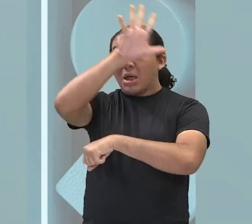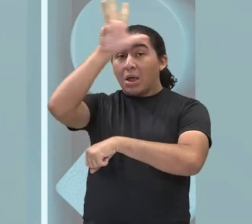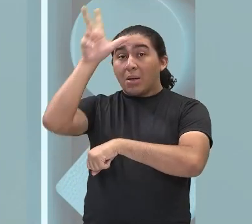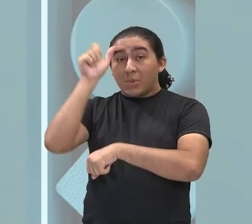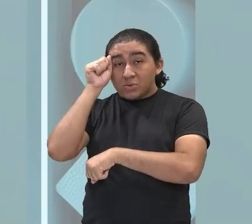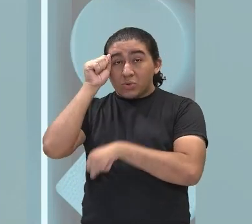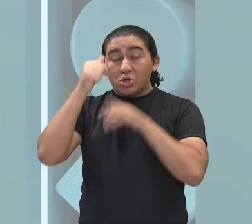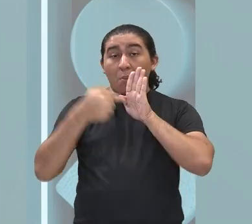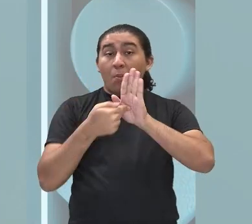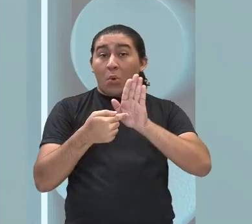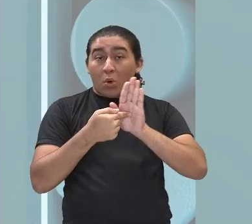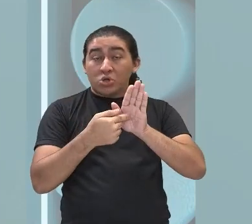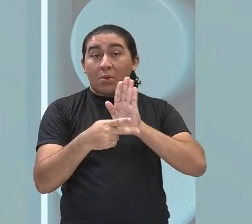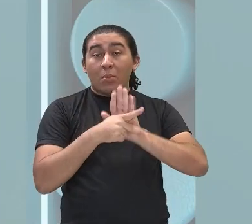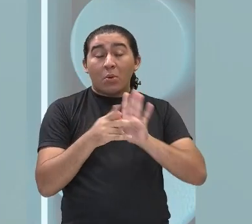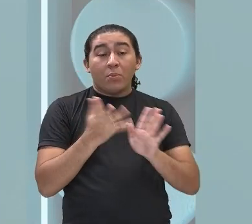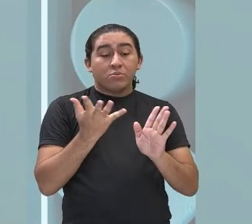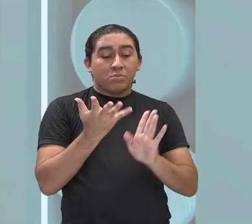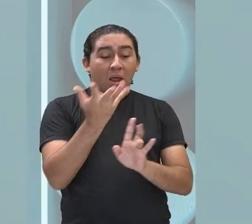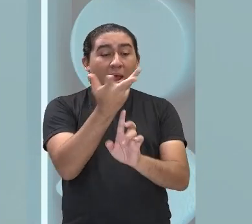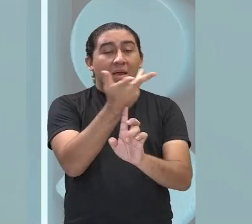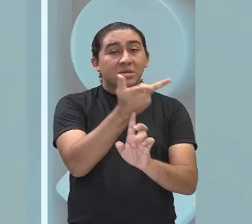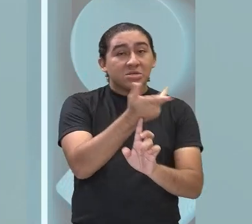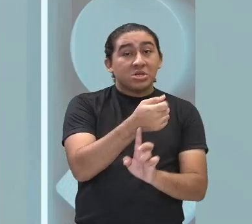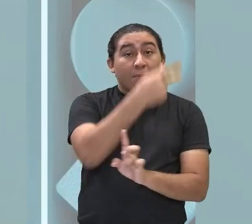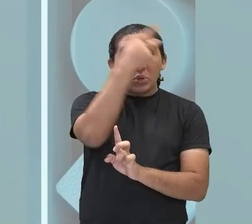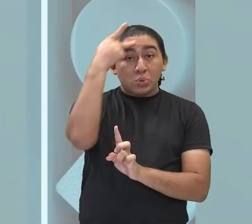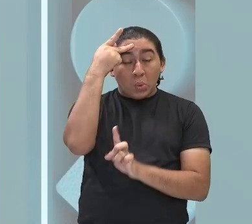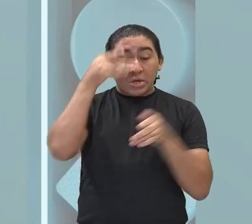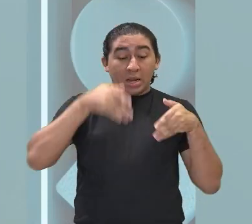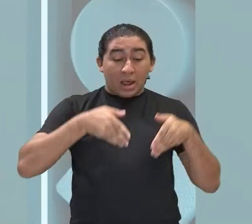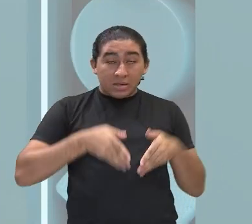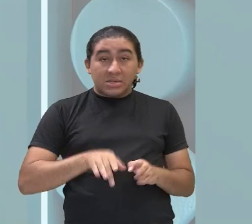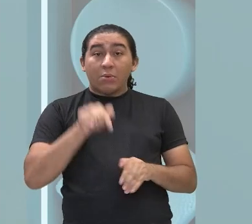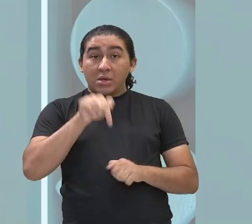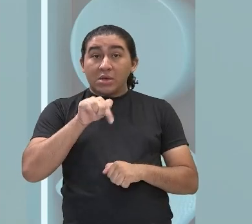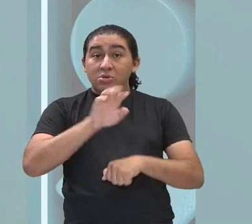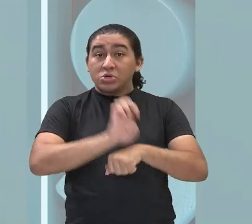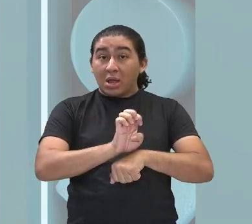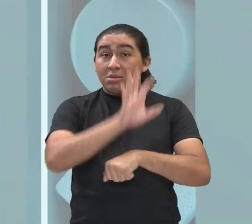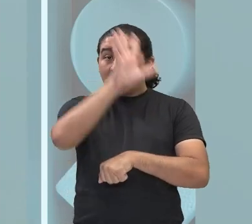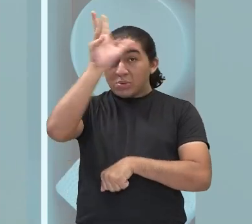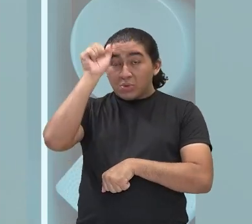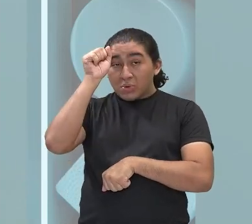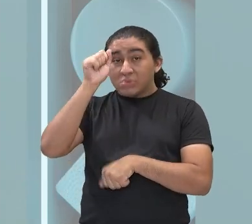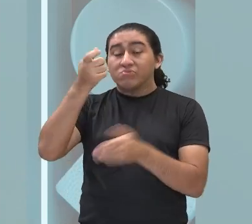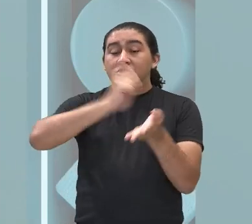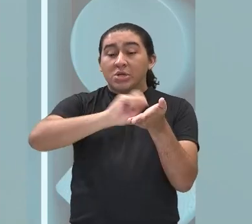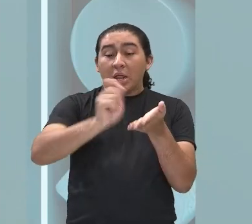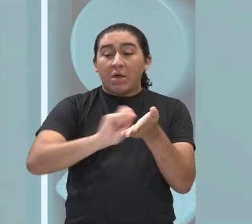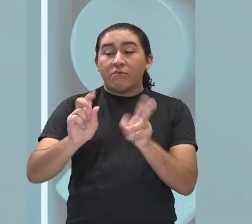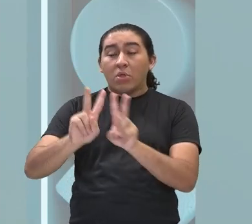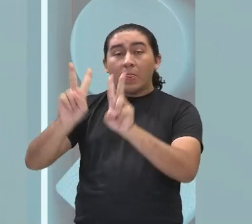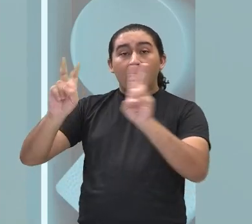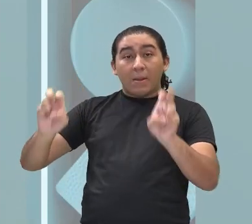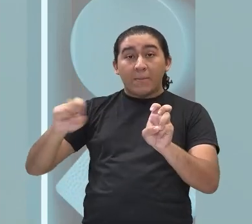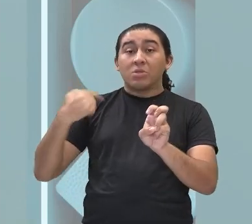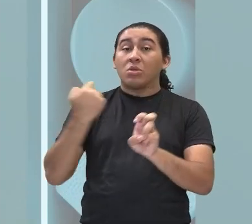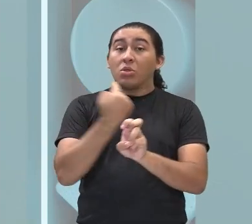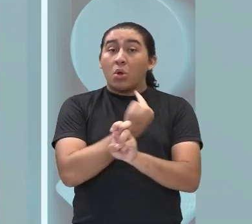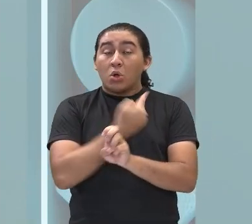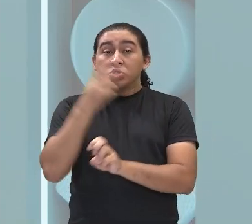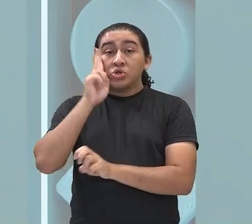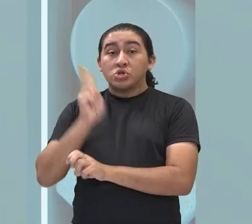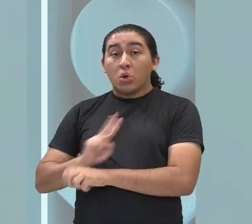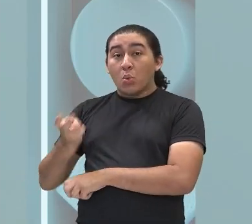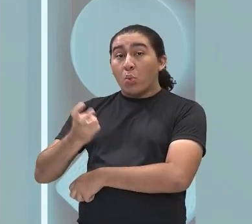artistas locais que também escrevem sobre exatamente essa nossa ancestralidade.